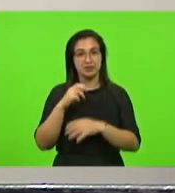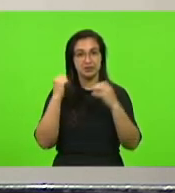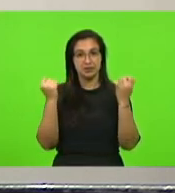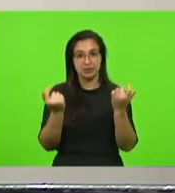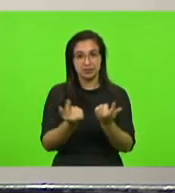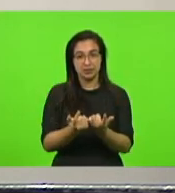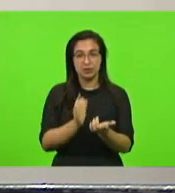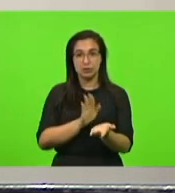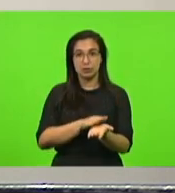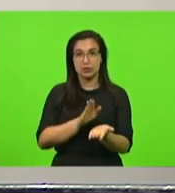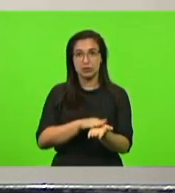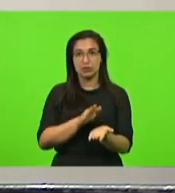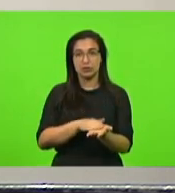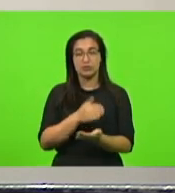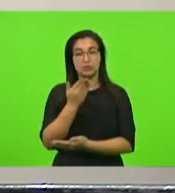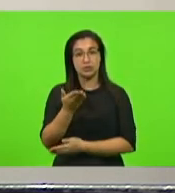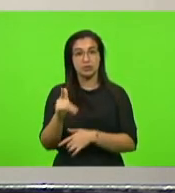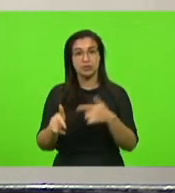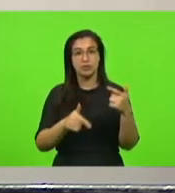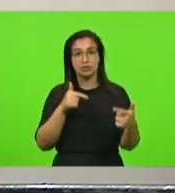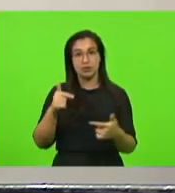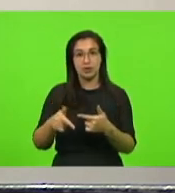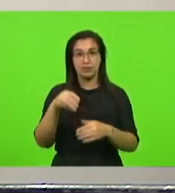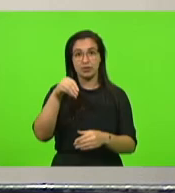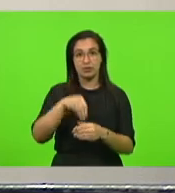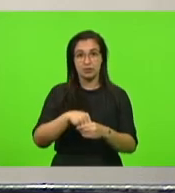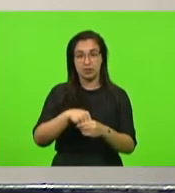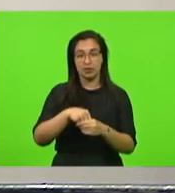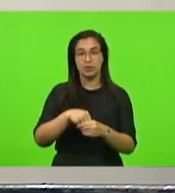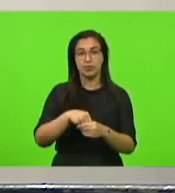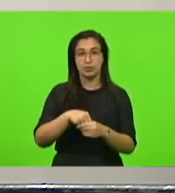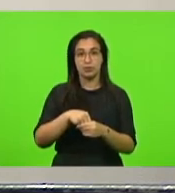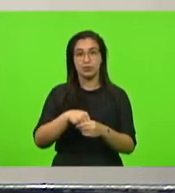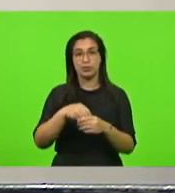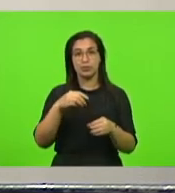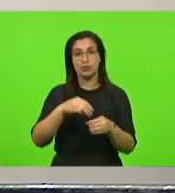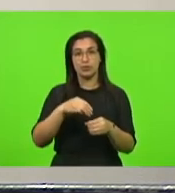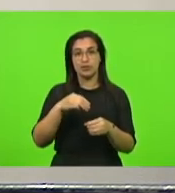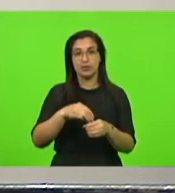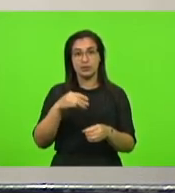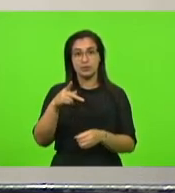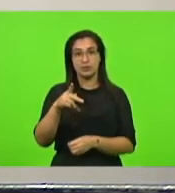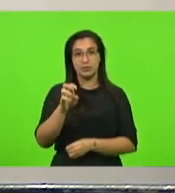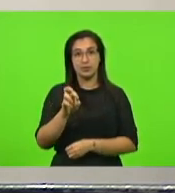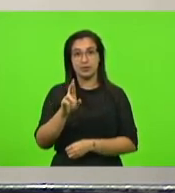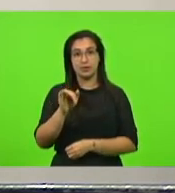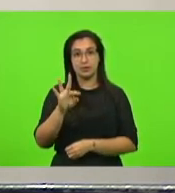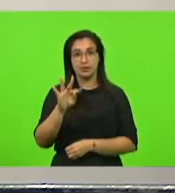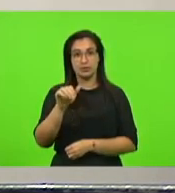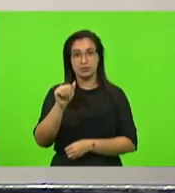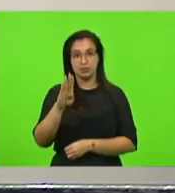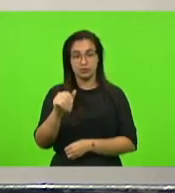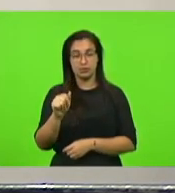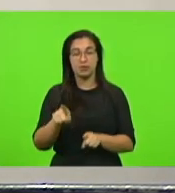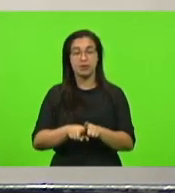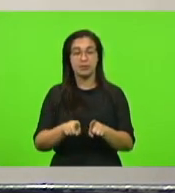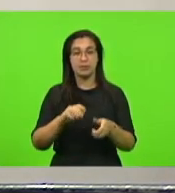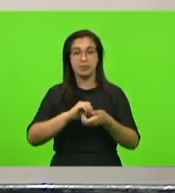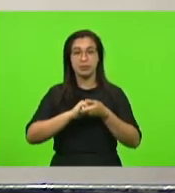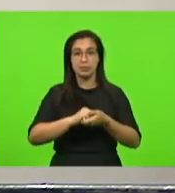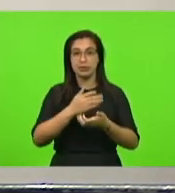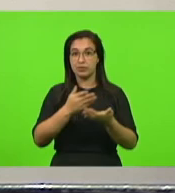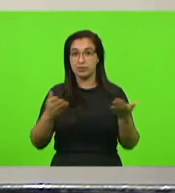parabenizá-lo pelo grande trabalho que faz diante do município de Peritiba. Em seu nome, quero cumprimentar as demais pessoas que estão